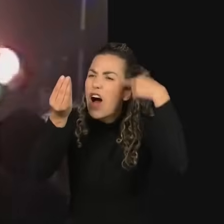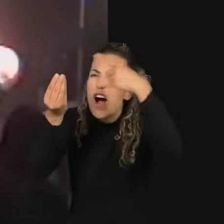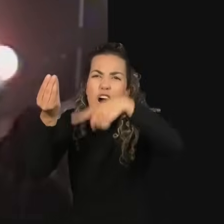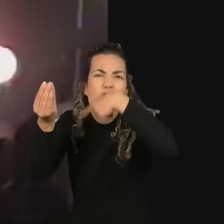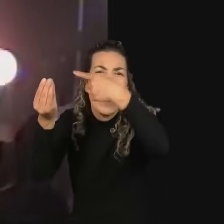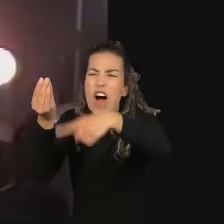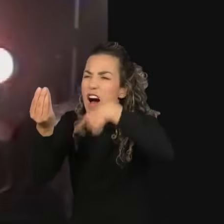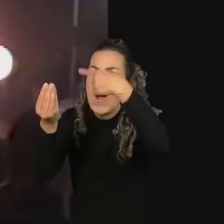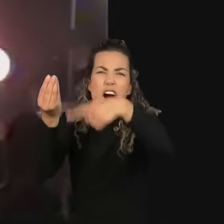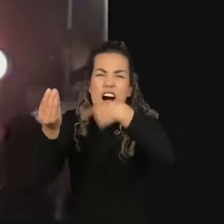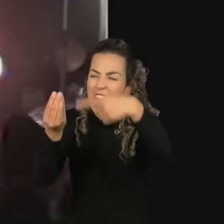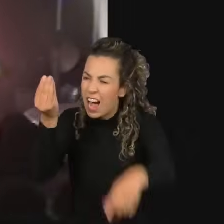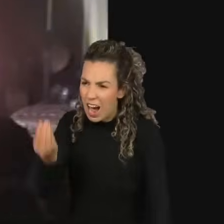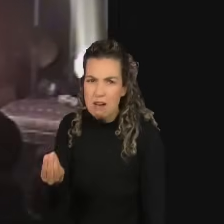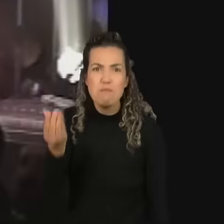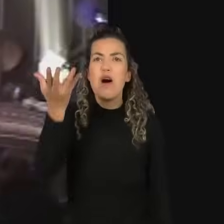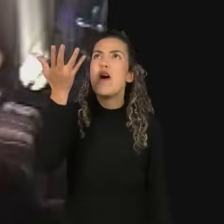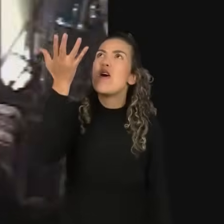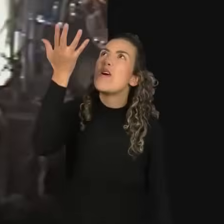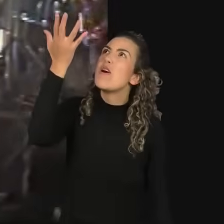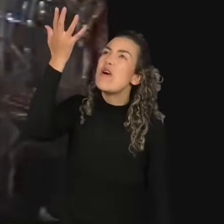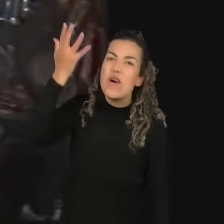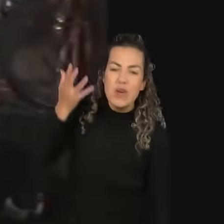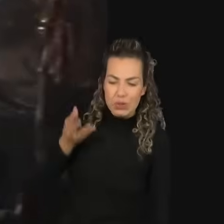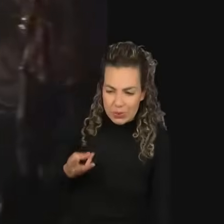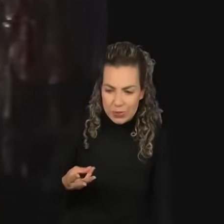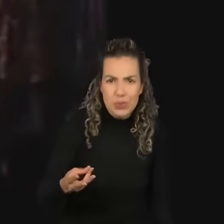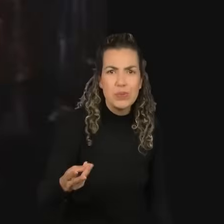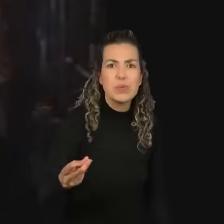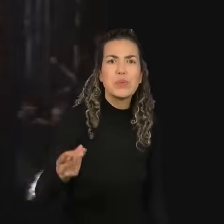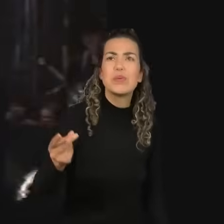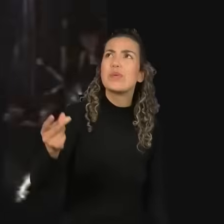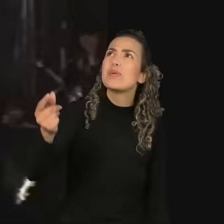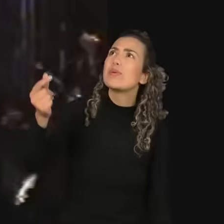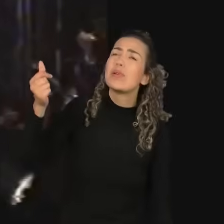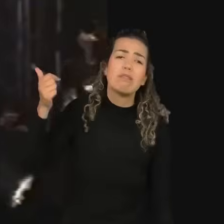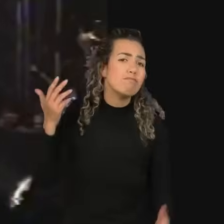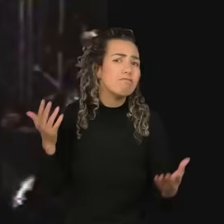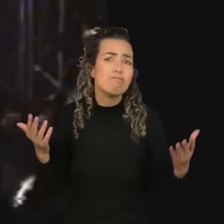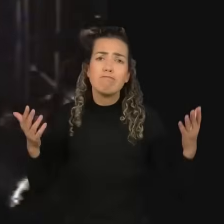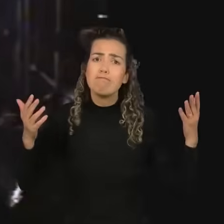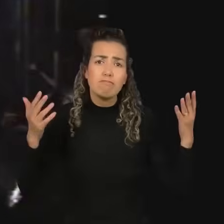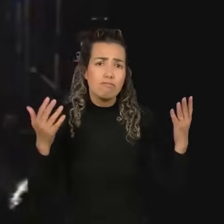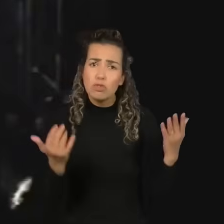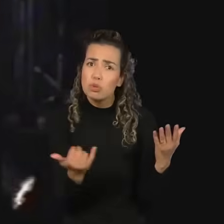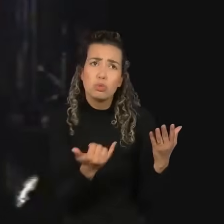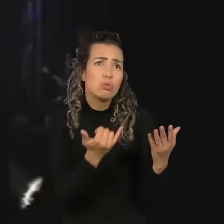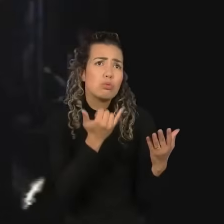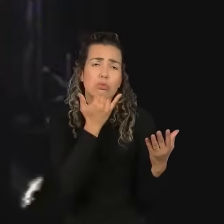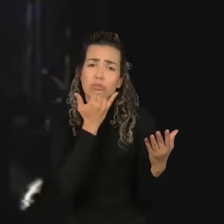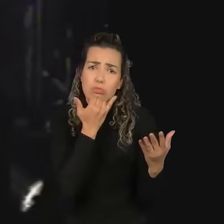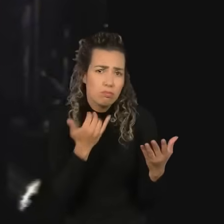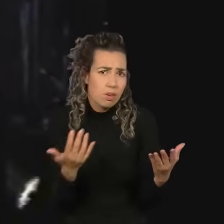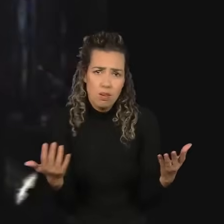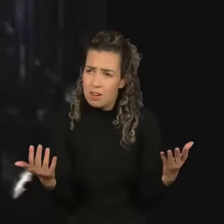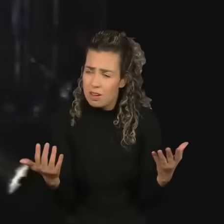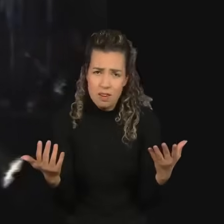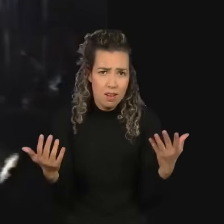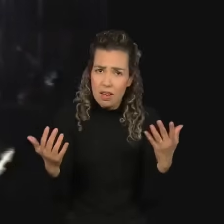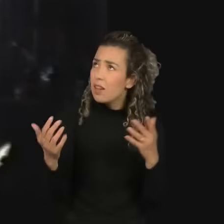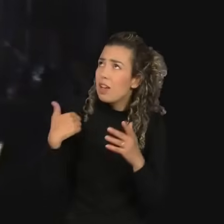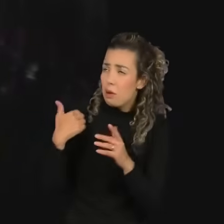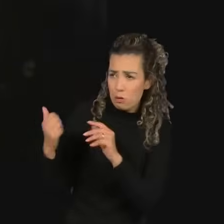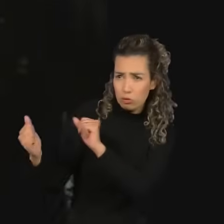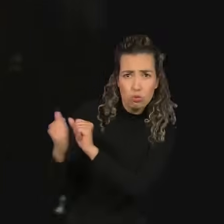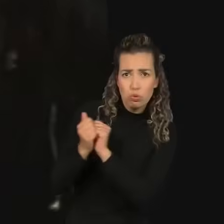vida breve. Já que eu não posso te levar, quero que